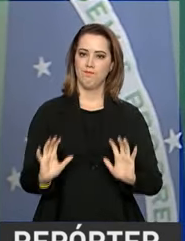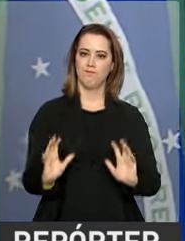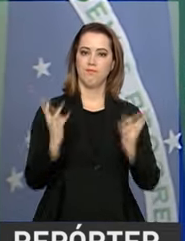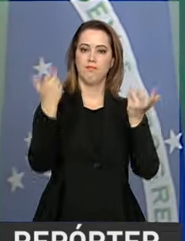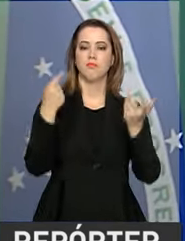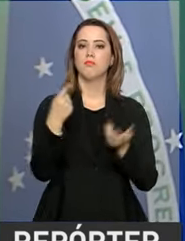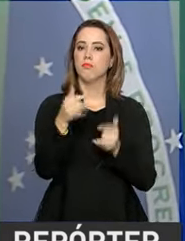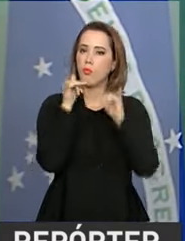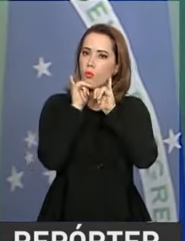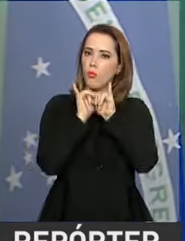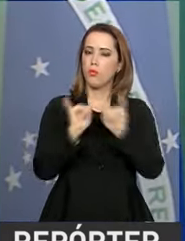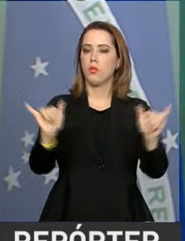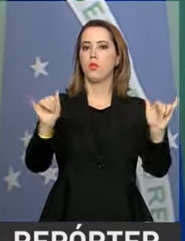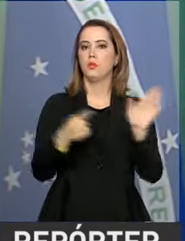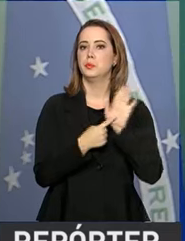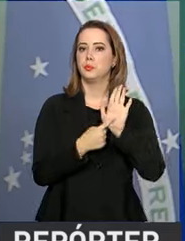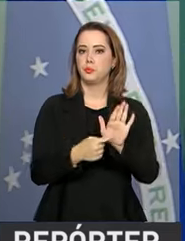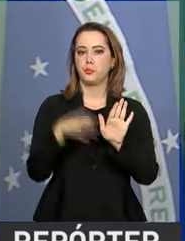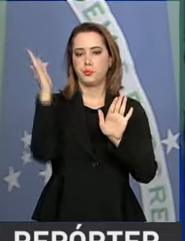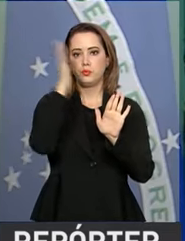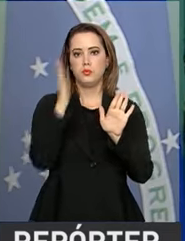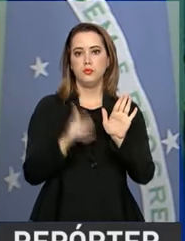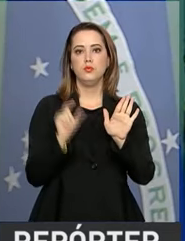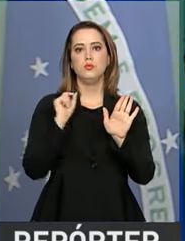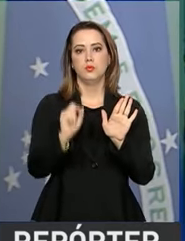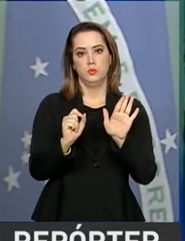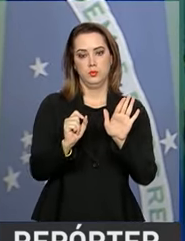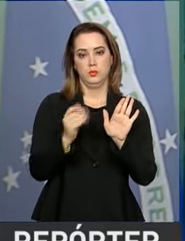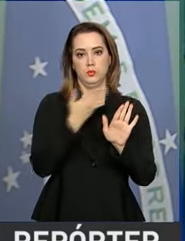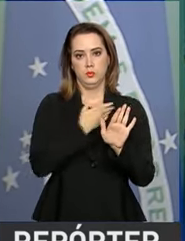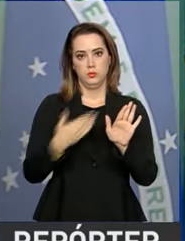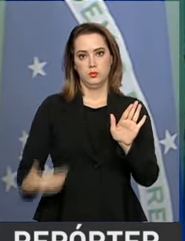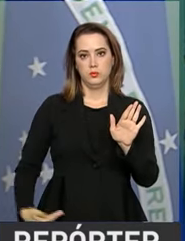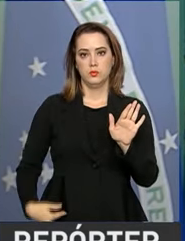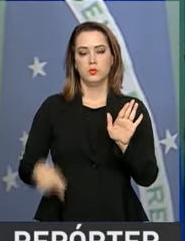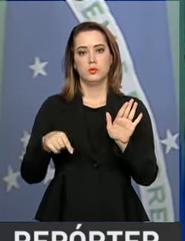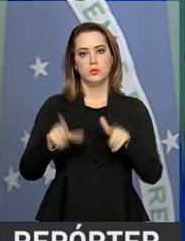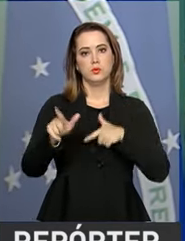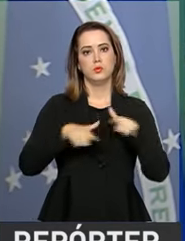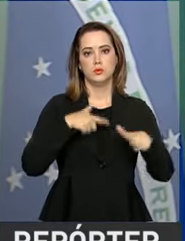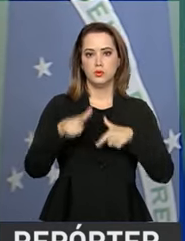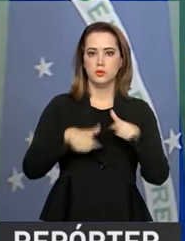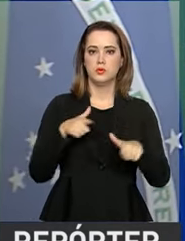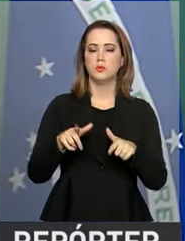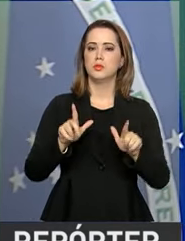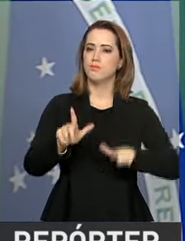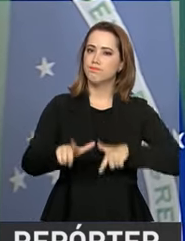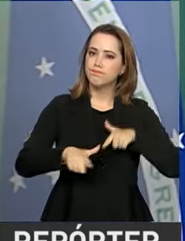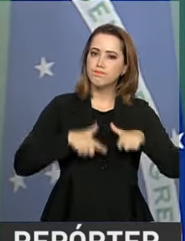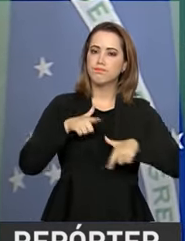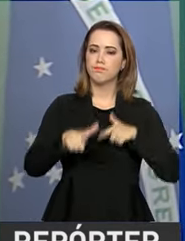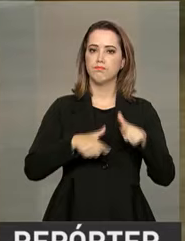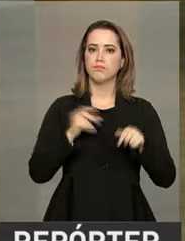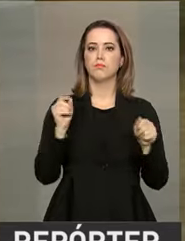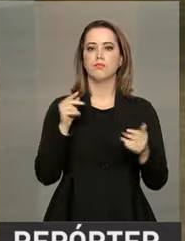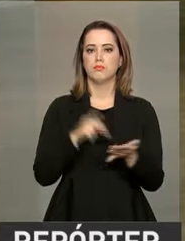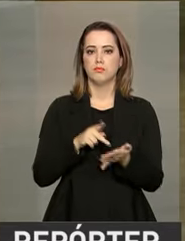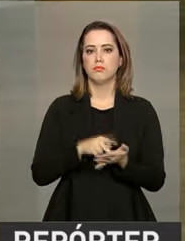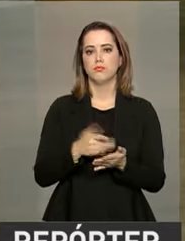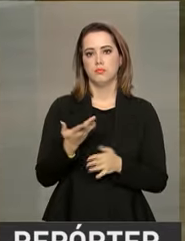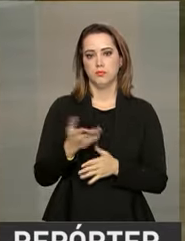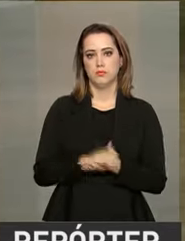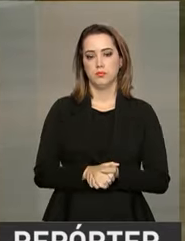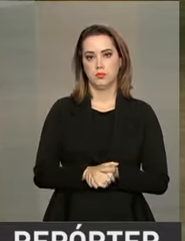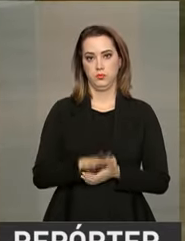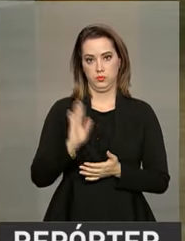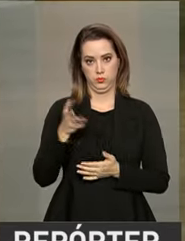para isto, para revelar ao país que o governo está trabalhando e trabalhando ativamente.